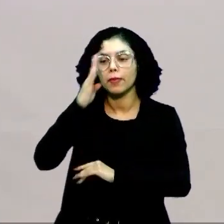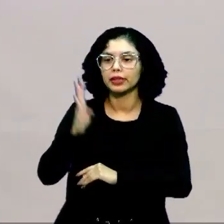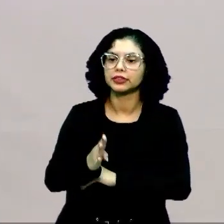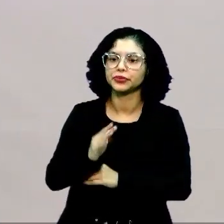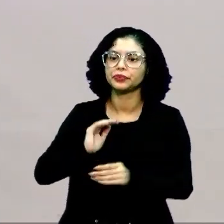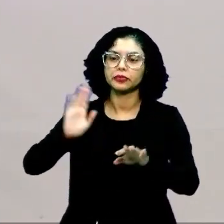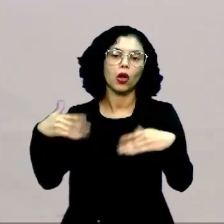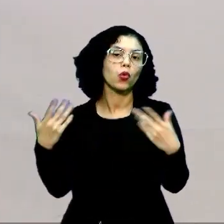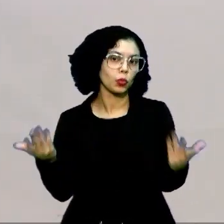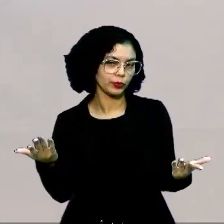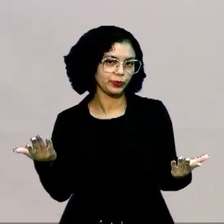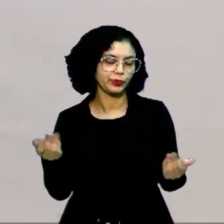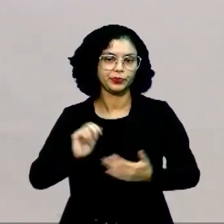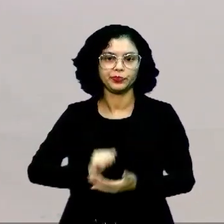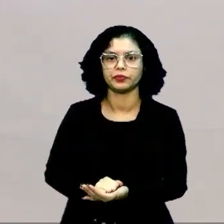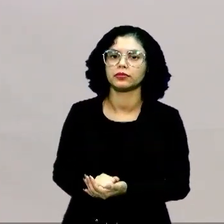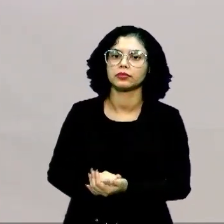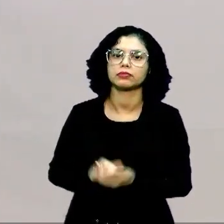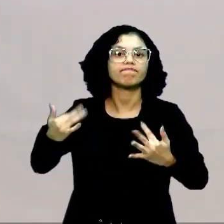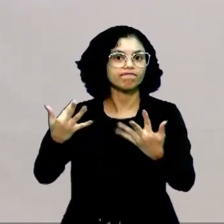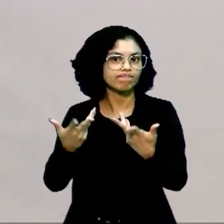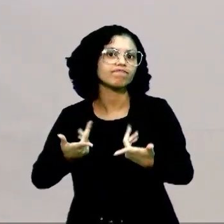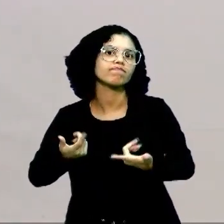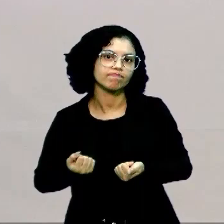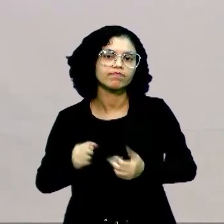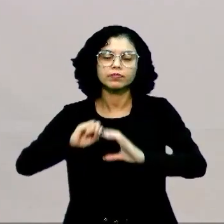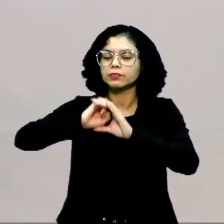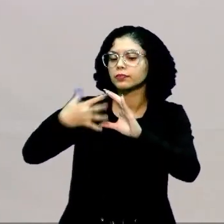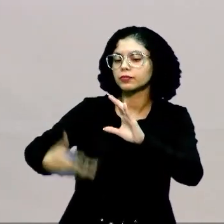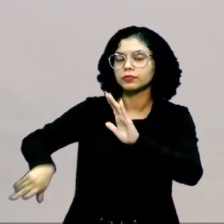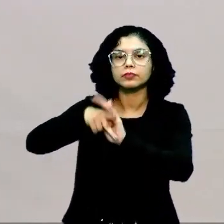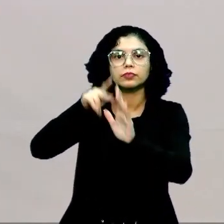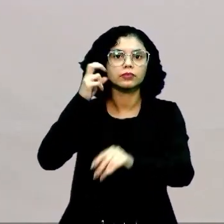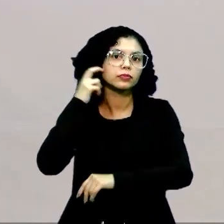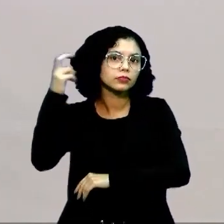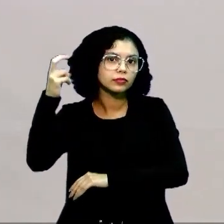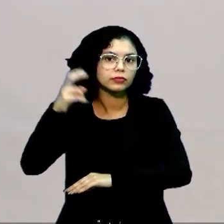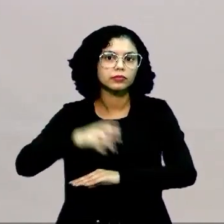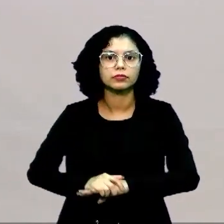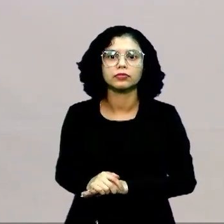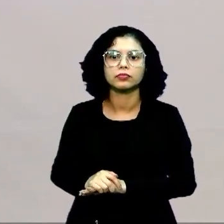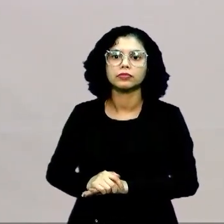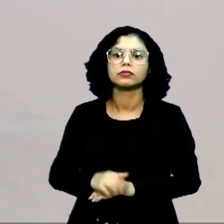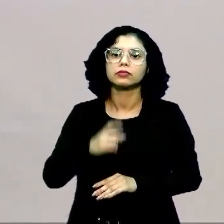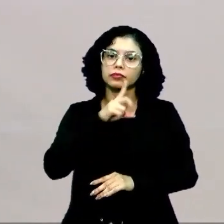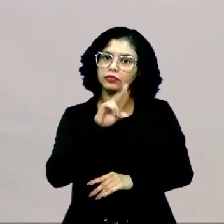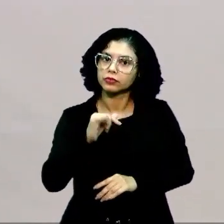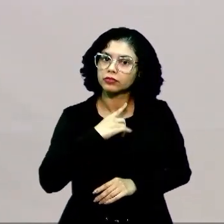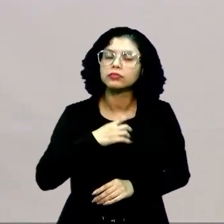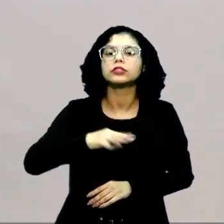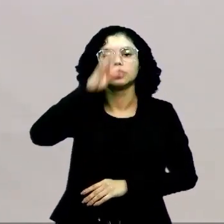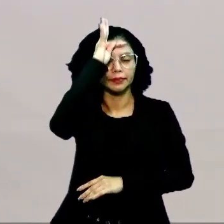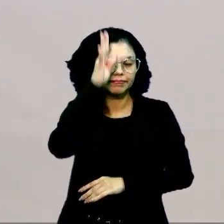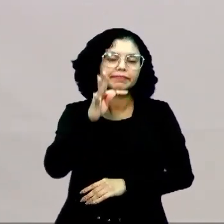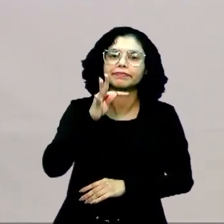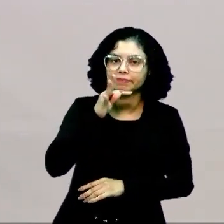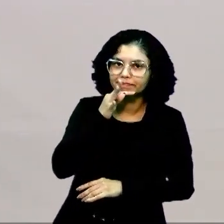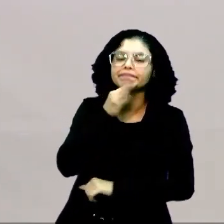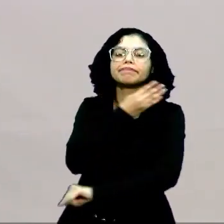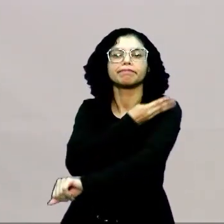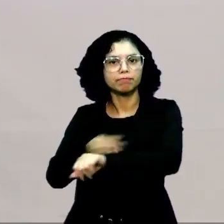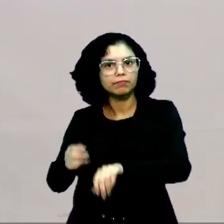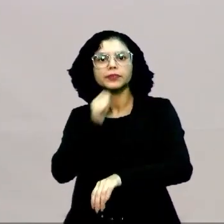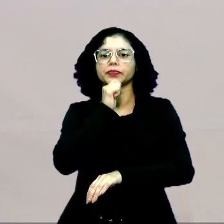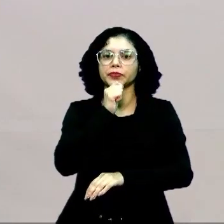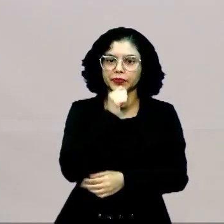Quais referências? Hábitos, características culturais que aí nós vamos ter as tradições, os